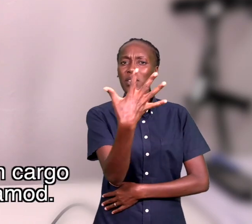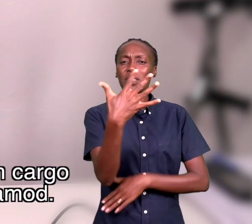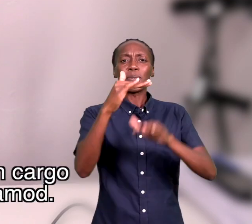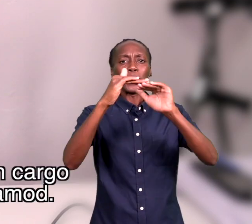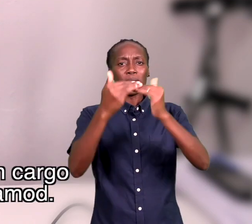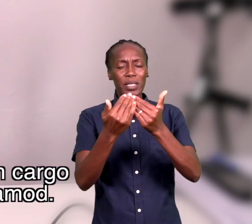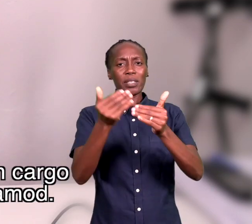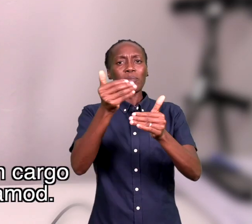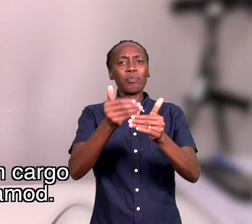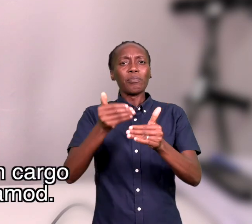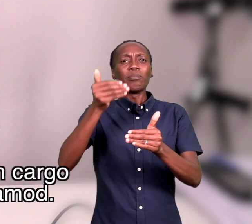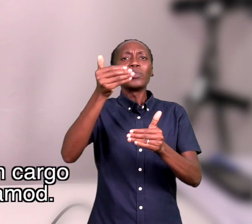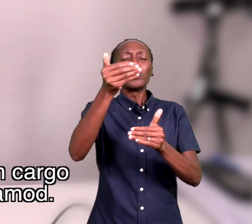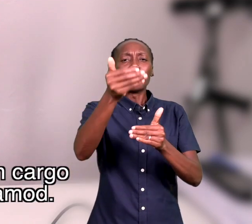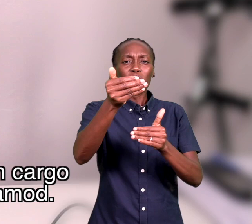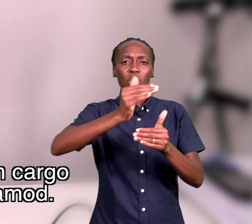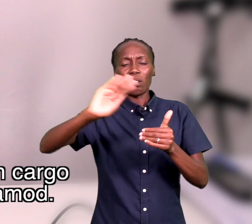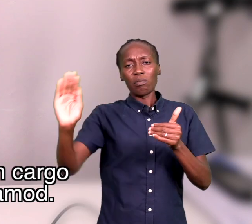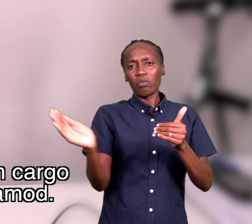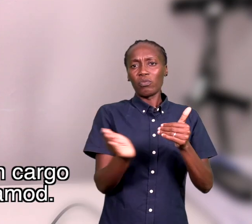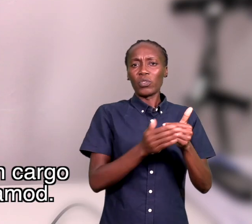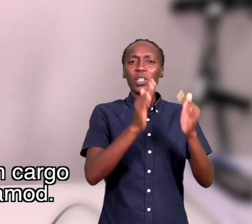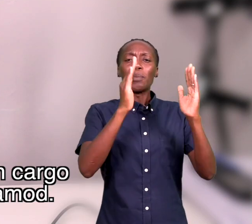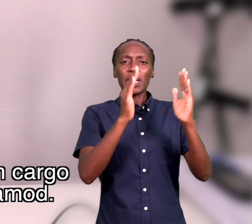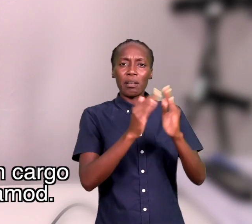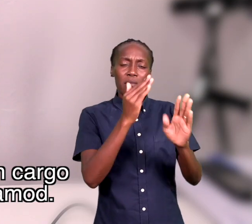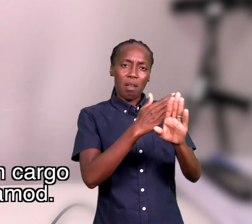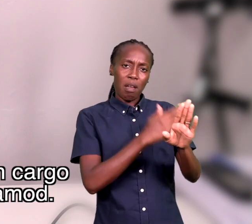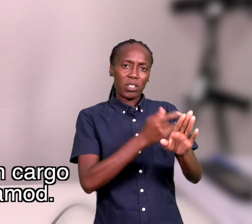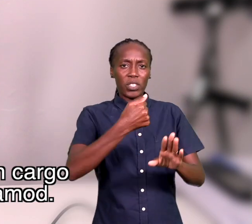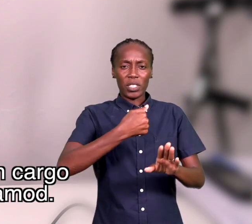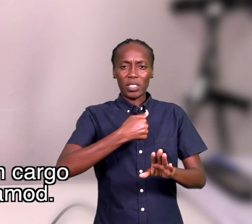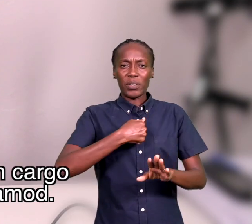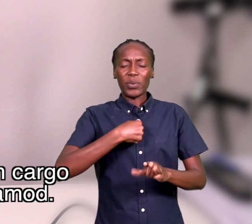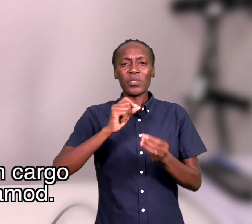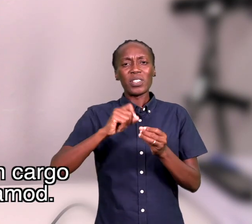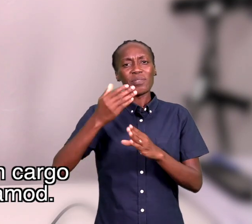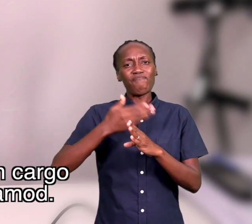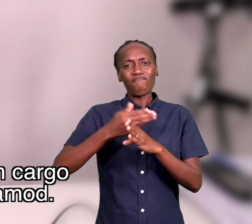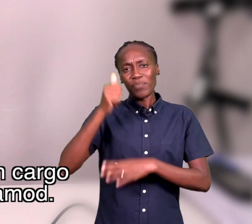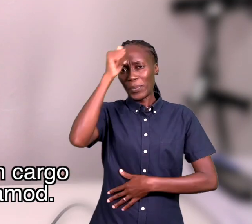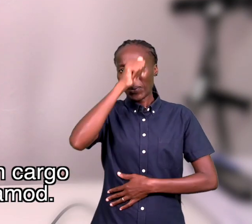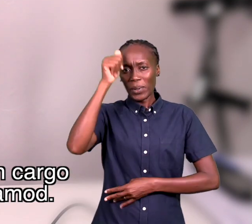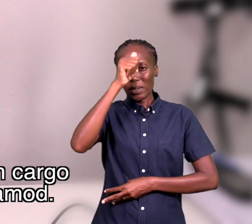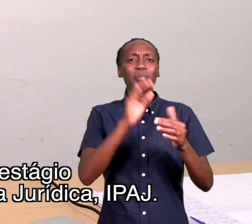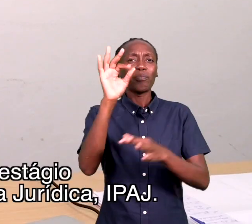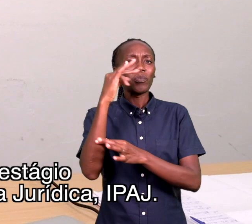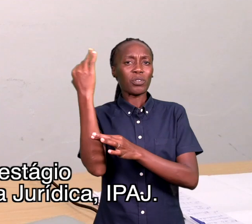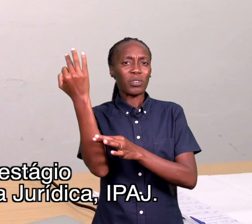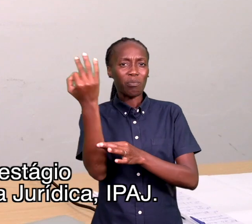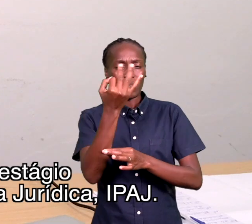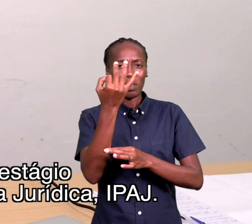FAMOD a solicitarem-me para um cargo que estava disponível no FAMOD.